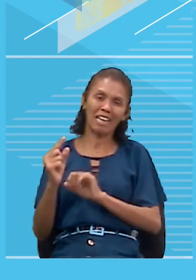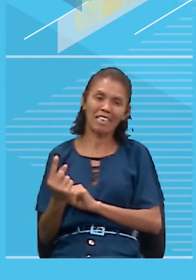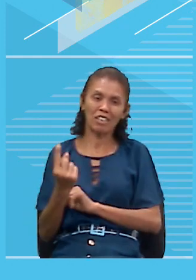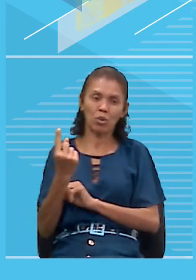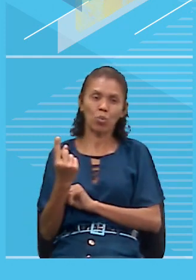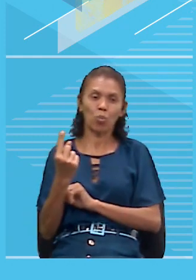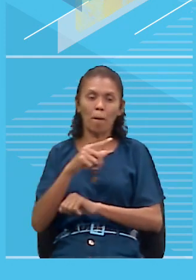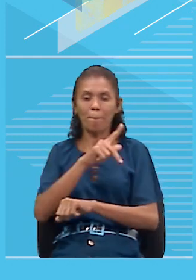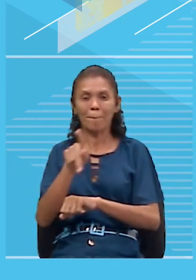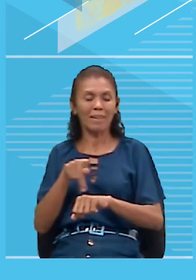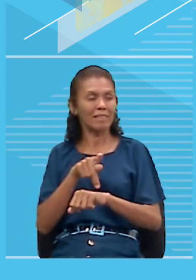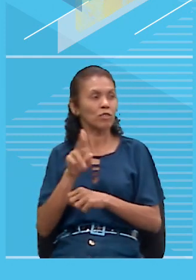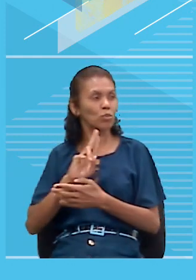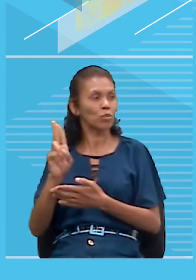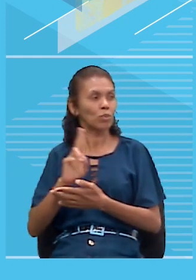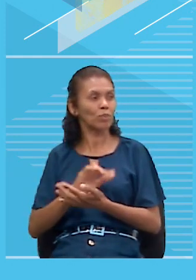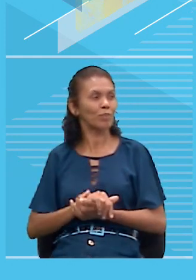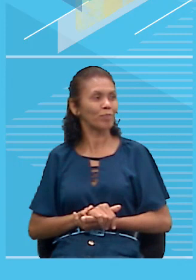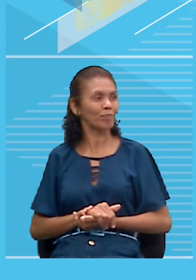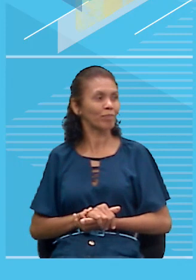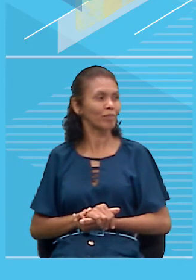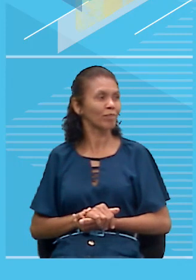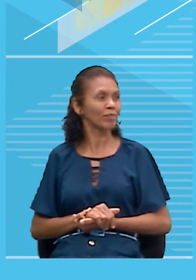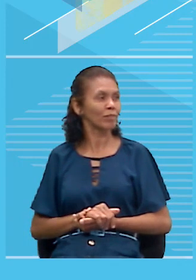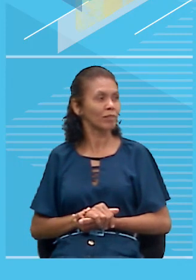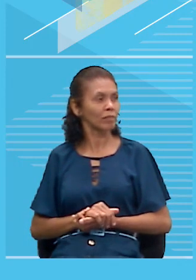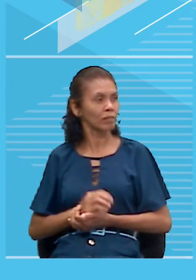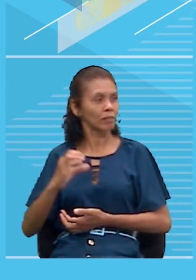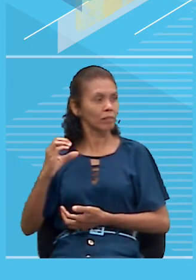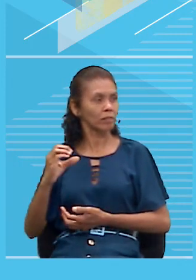Como será o nome do país minha intérprete curdistão